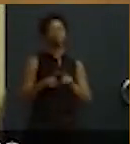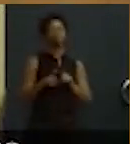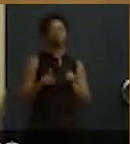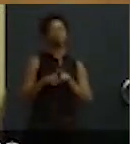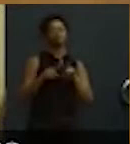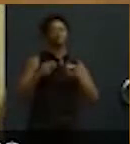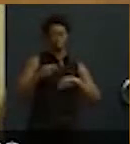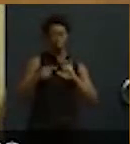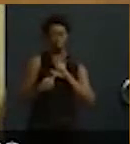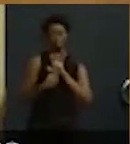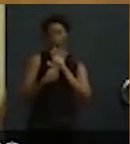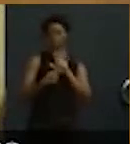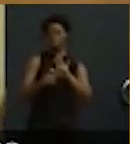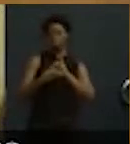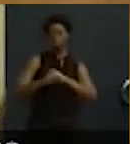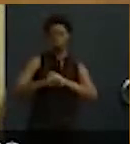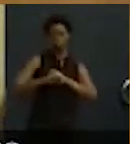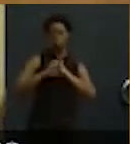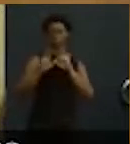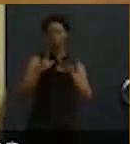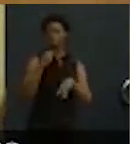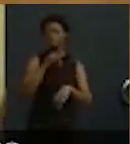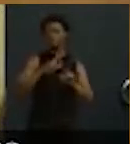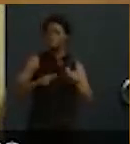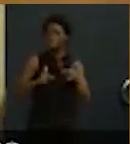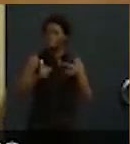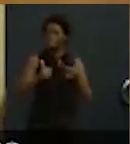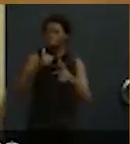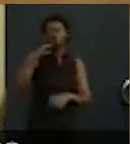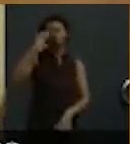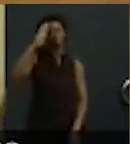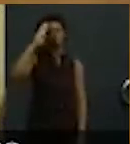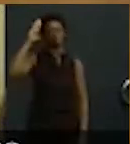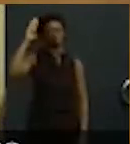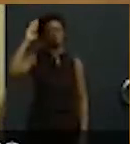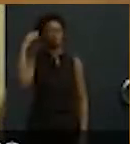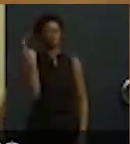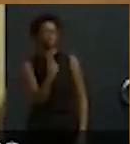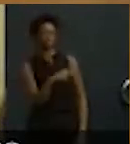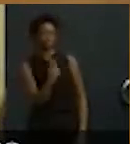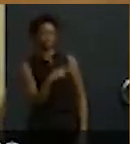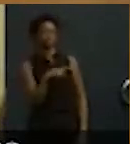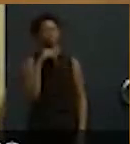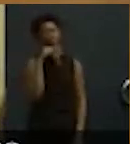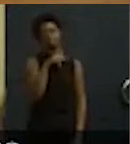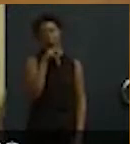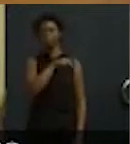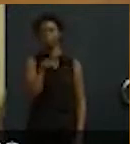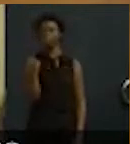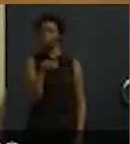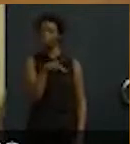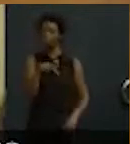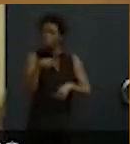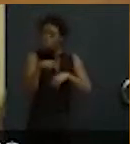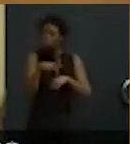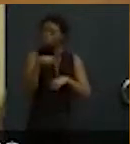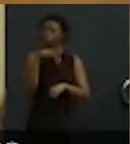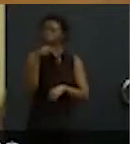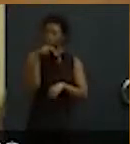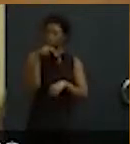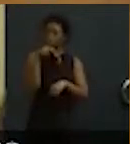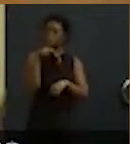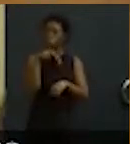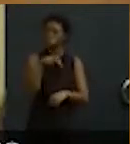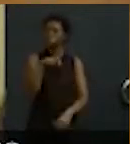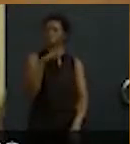destaque ainda sua atuação acadêmica. É professor dos cursos de pós-graduação